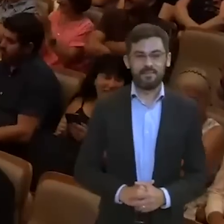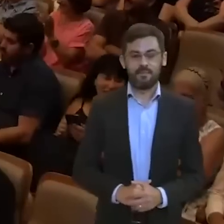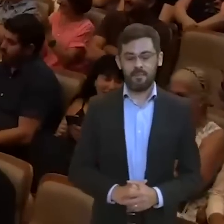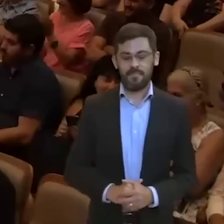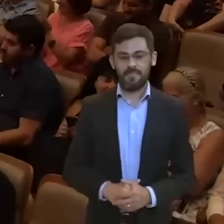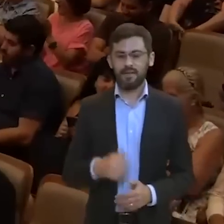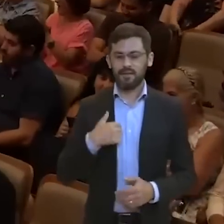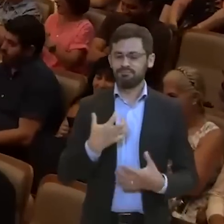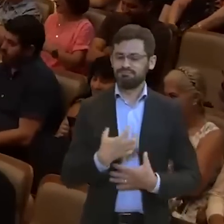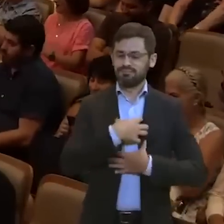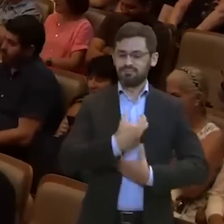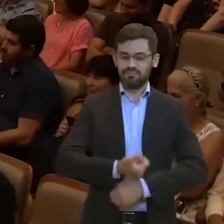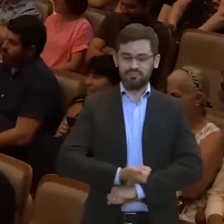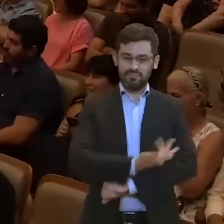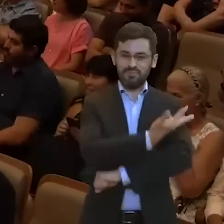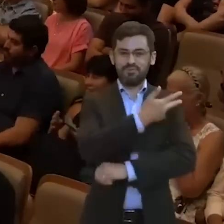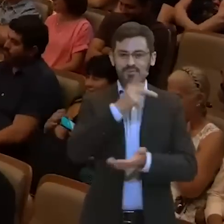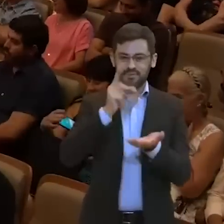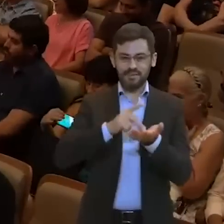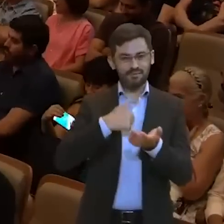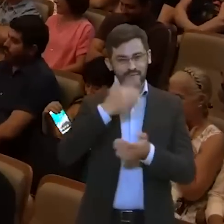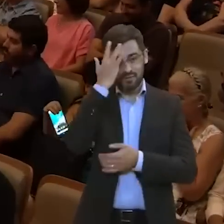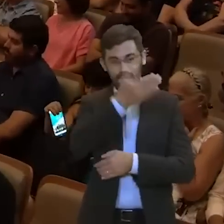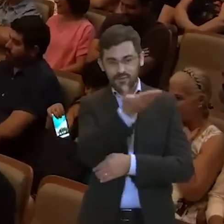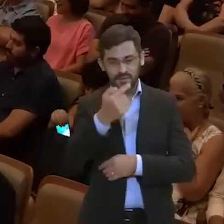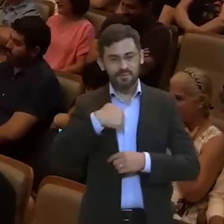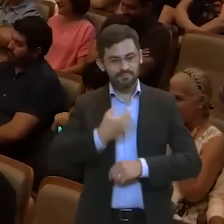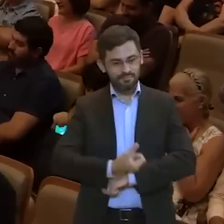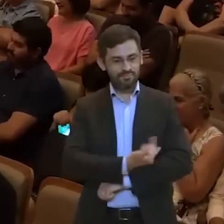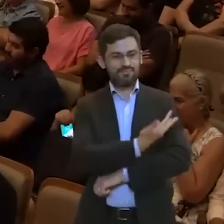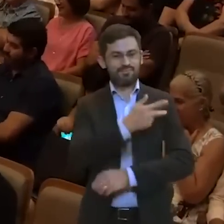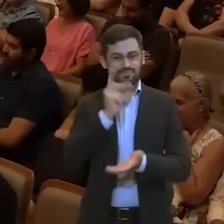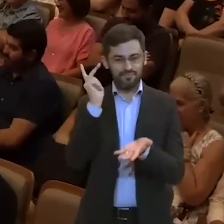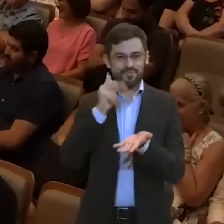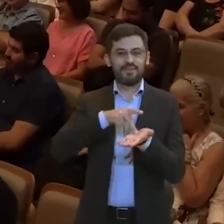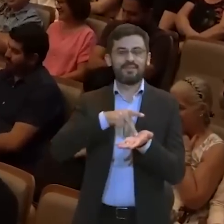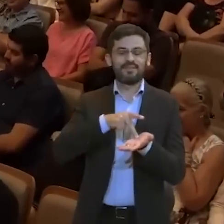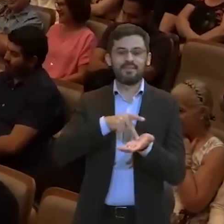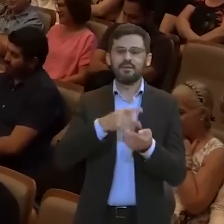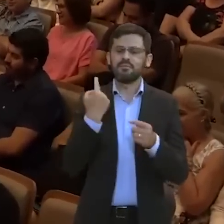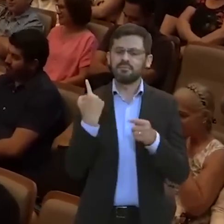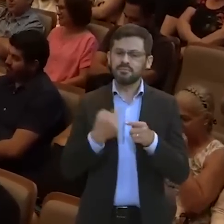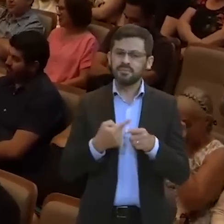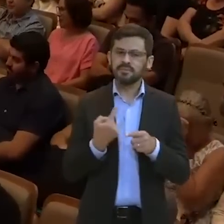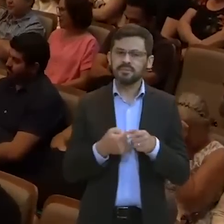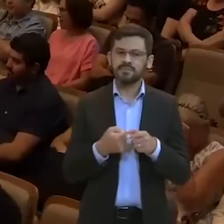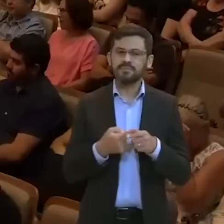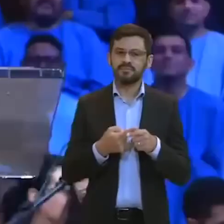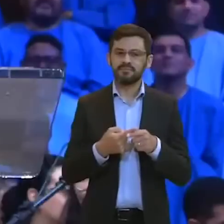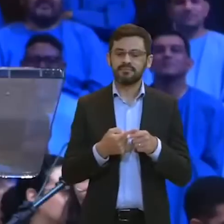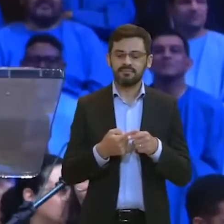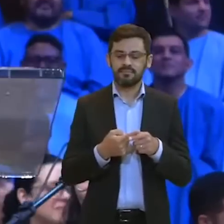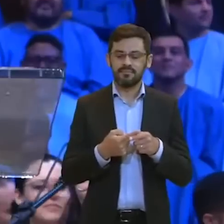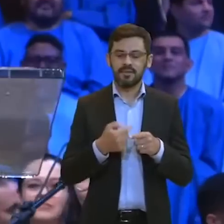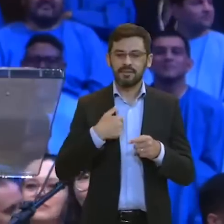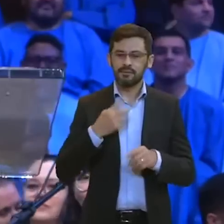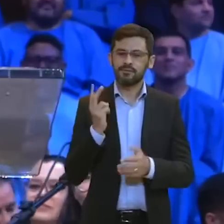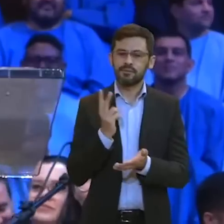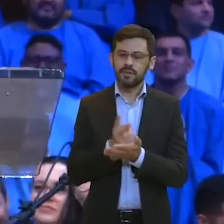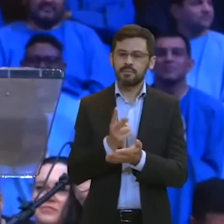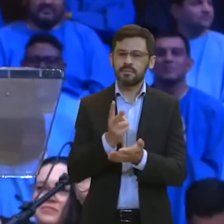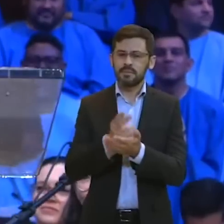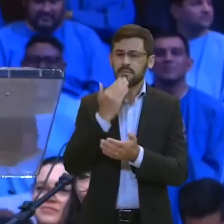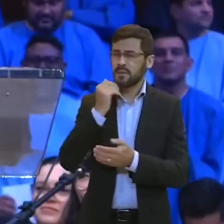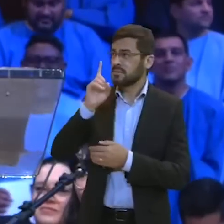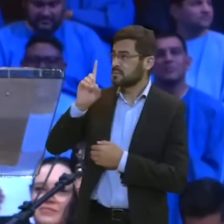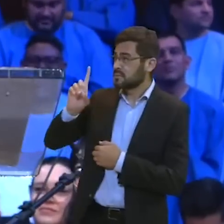Eu fiquei emocionado, né? Eu não sei você, mas eu fiquei, né? Porque o que eu sempre peço